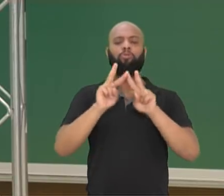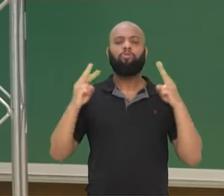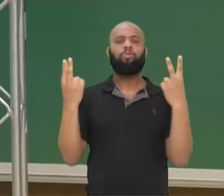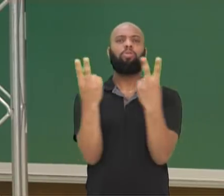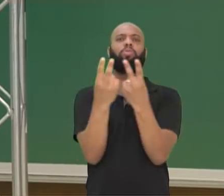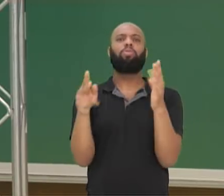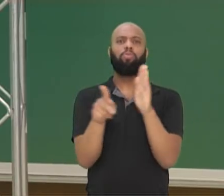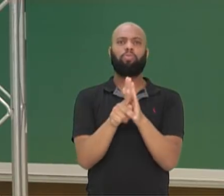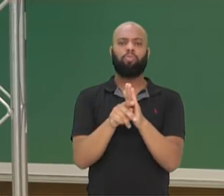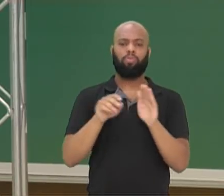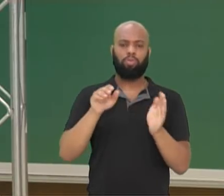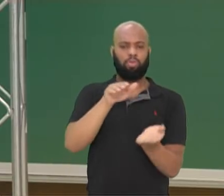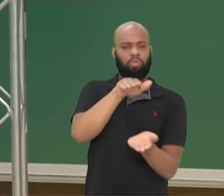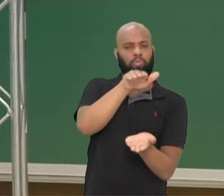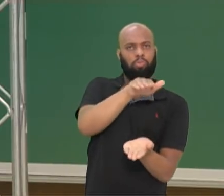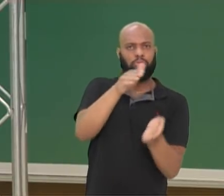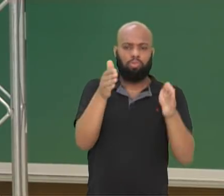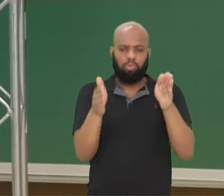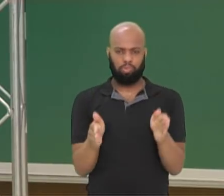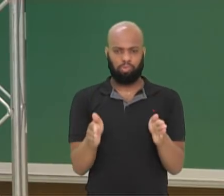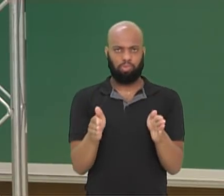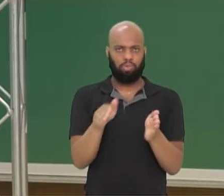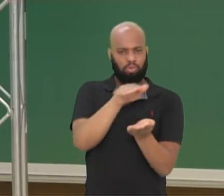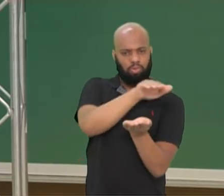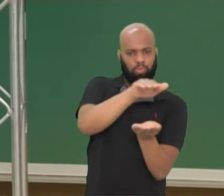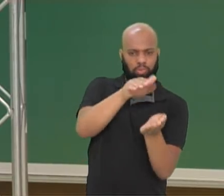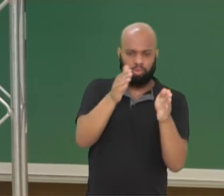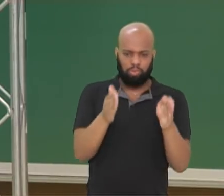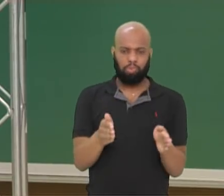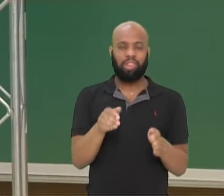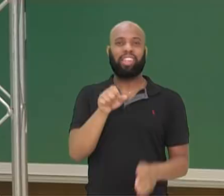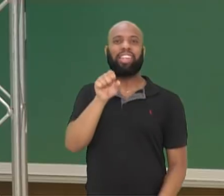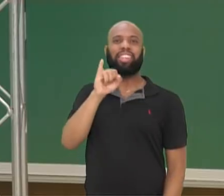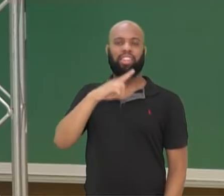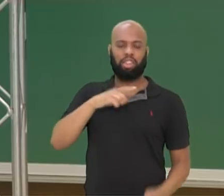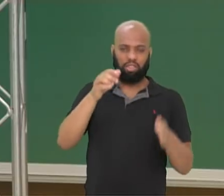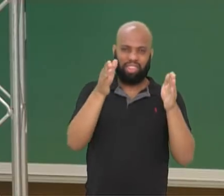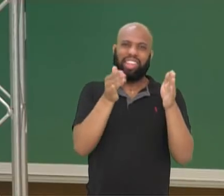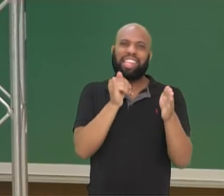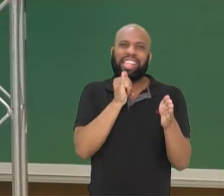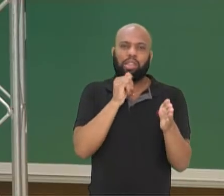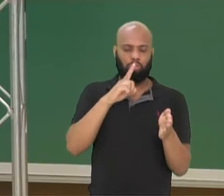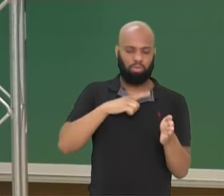Se eu disser que essa aresta mede A, qual que é o valor desse volume?